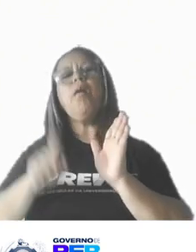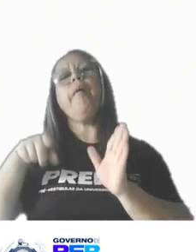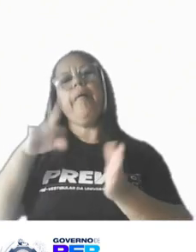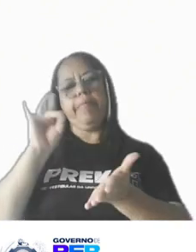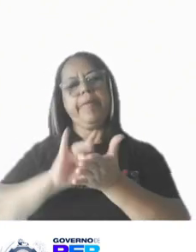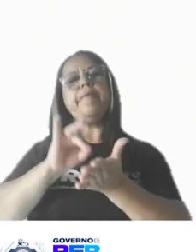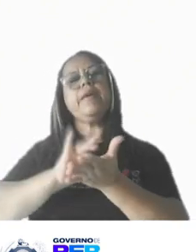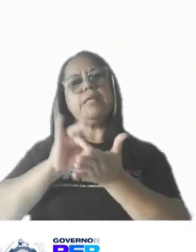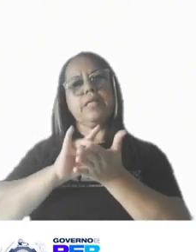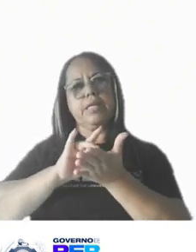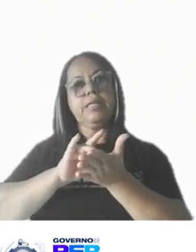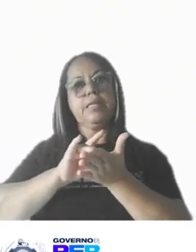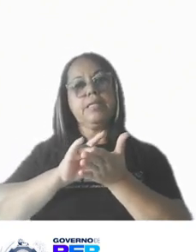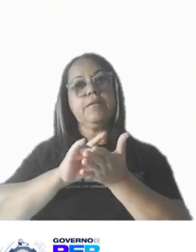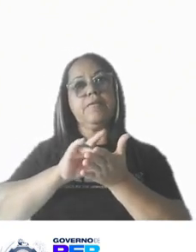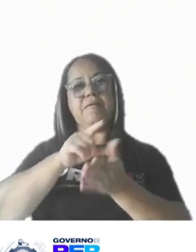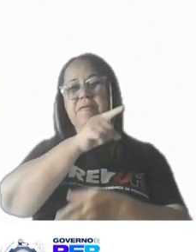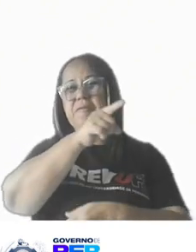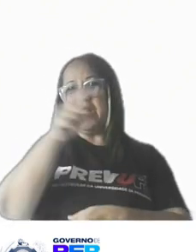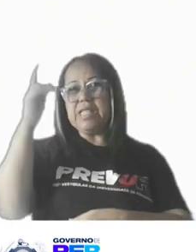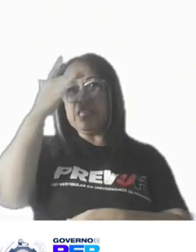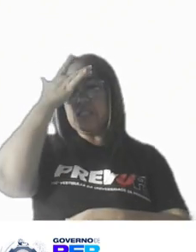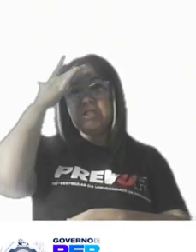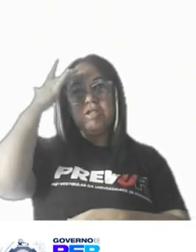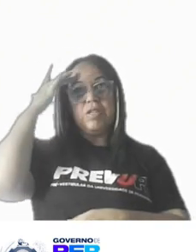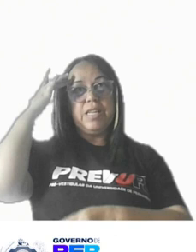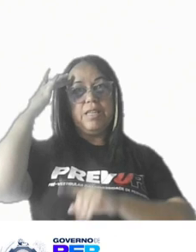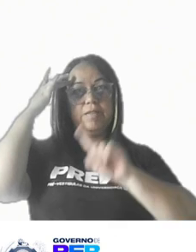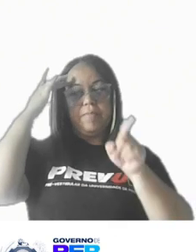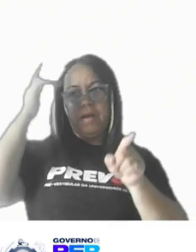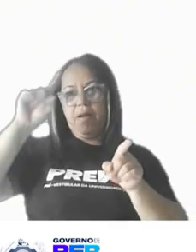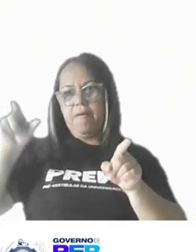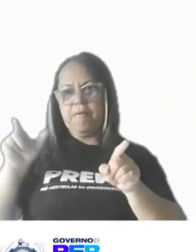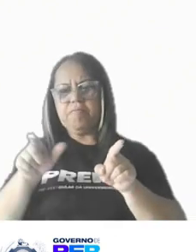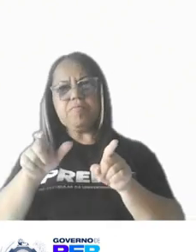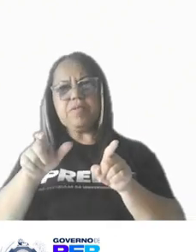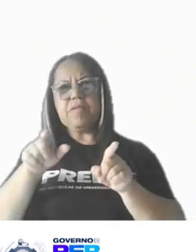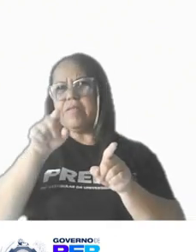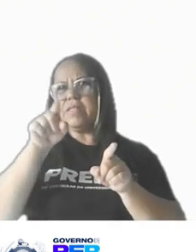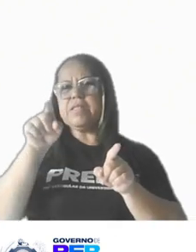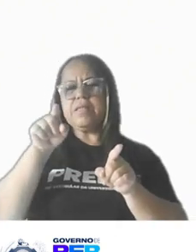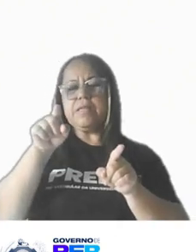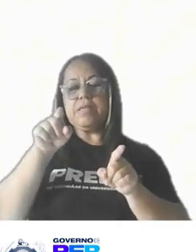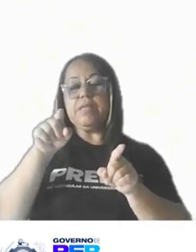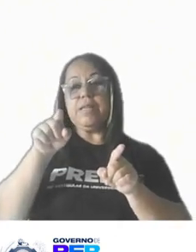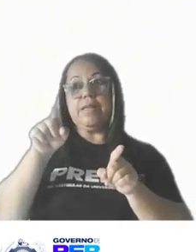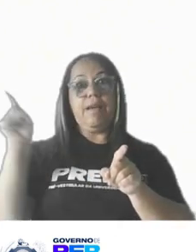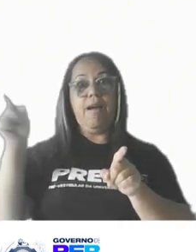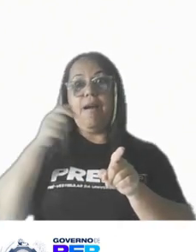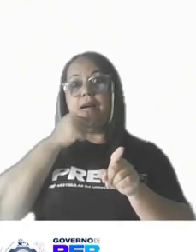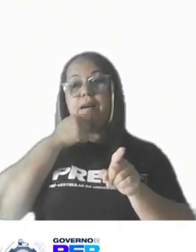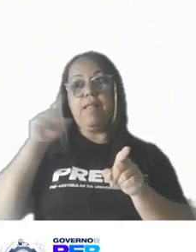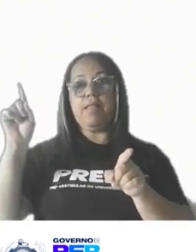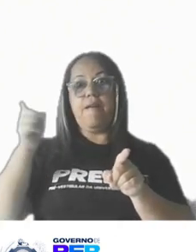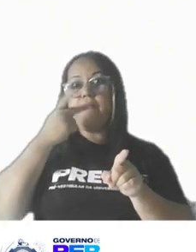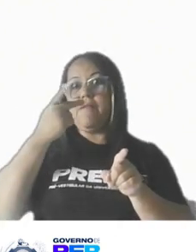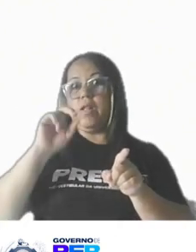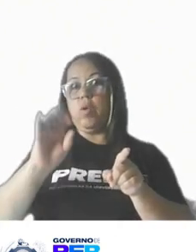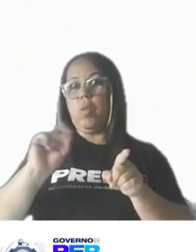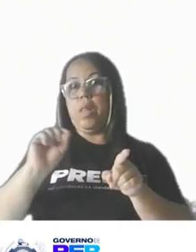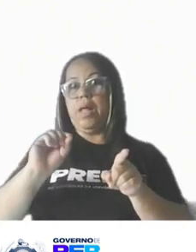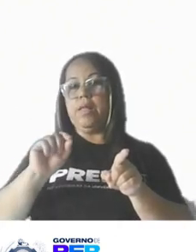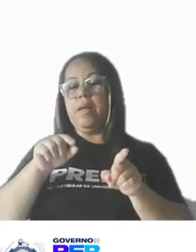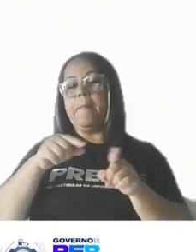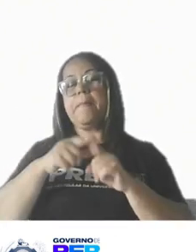E é isso mesmo, né? Se você, esses jornalistas, que está entre parênteses, não fazia parte da fala dela no momento em ela estava dando a